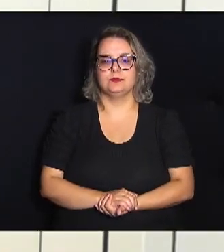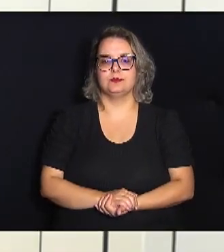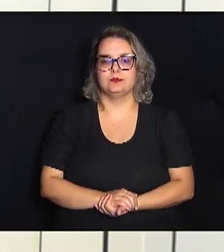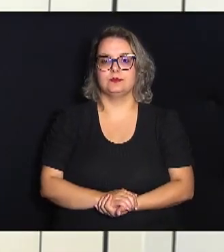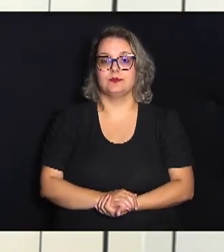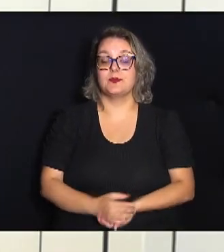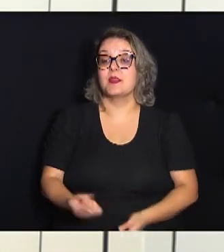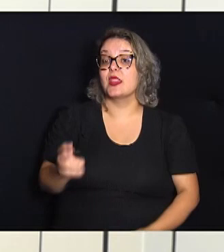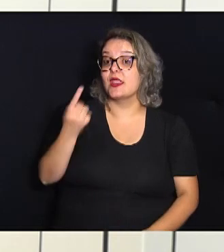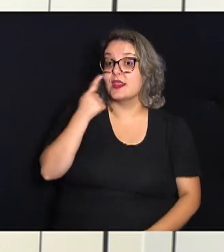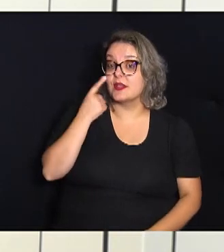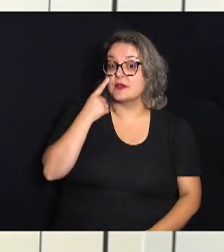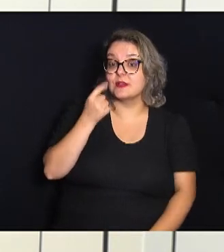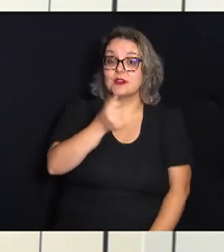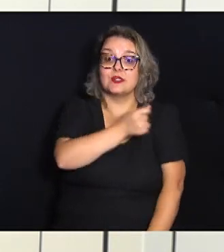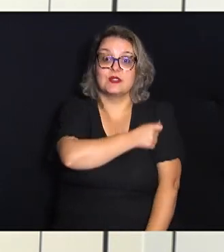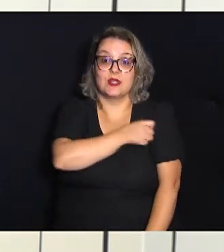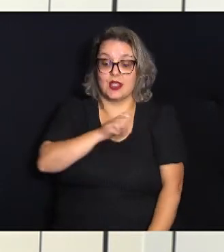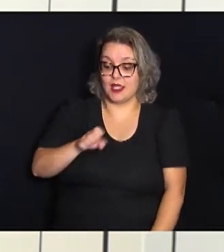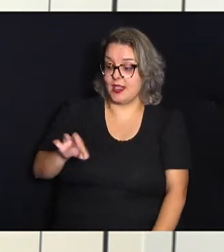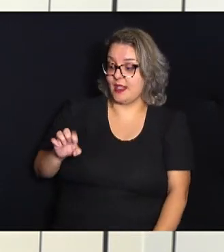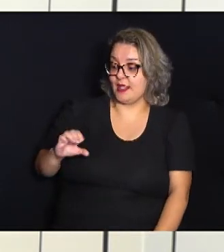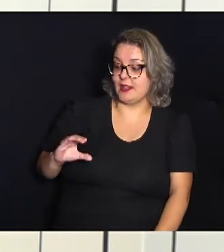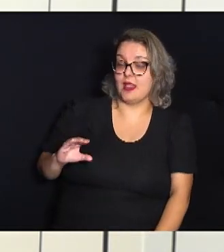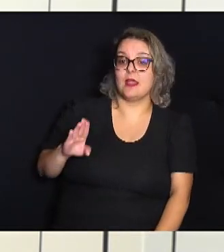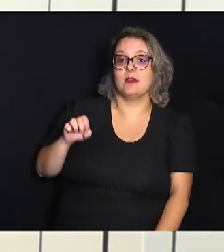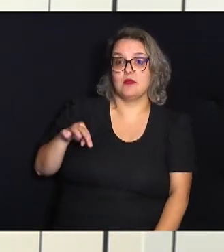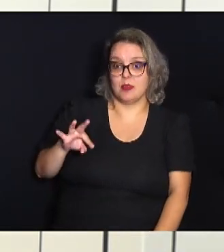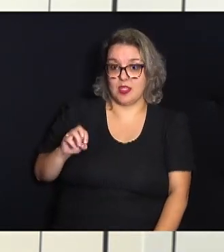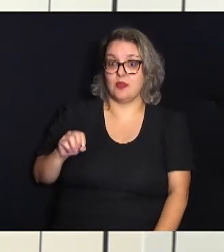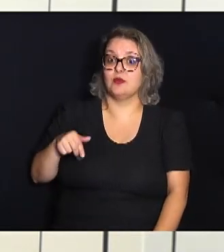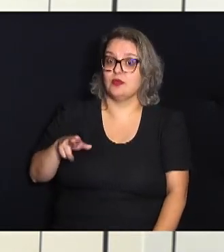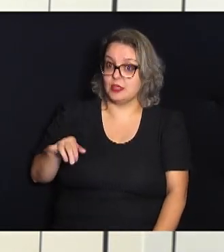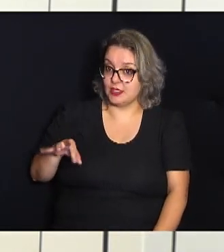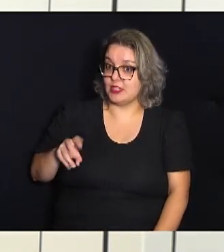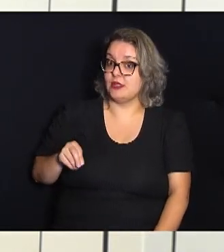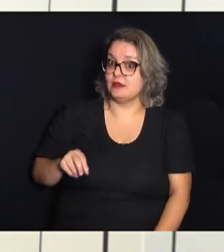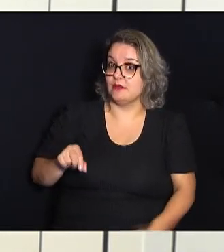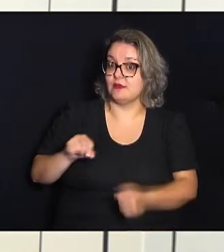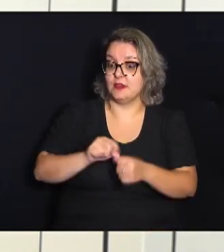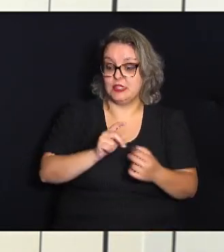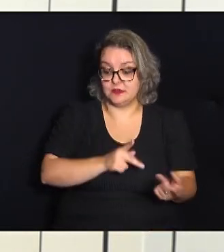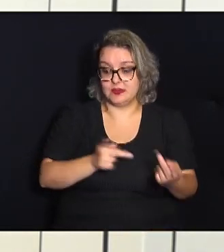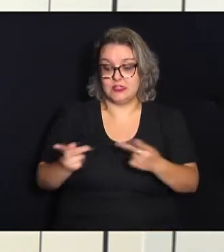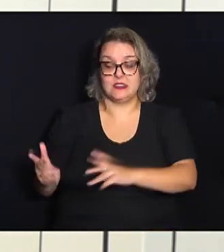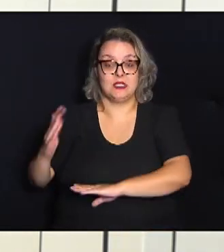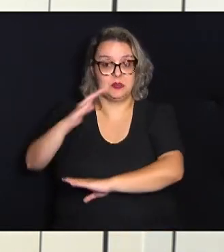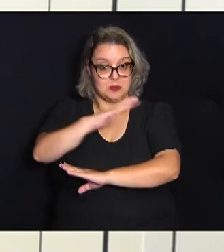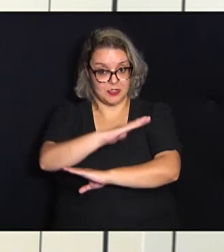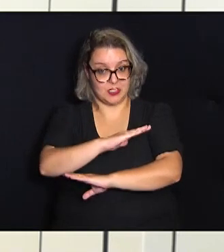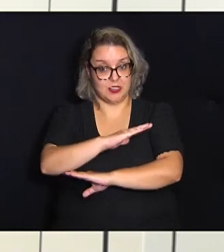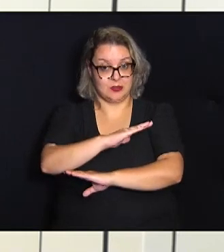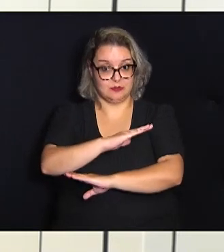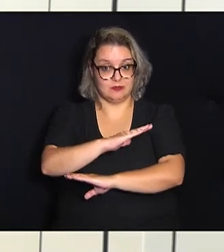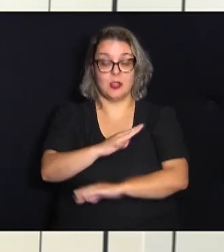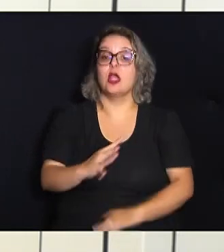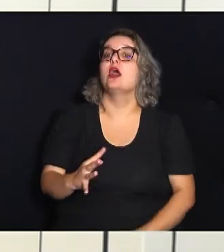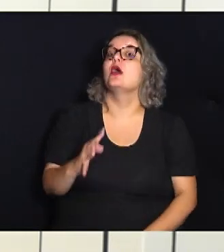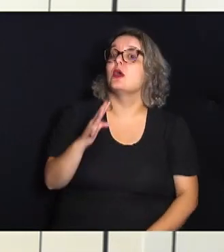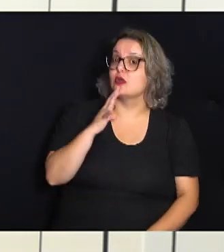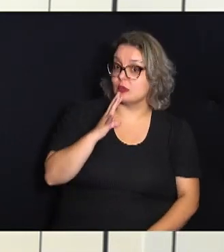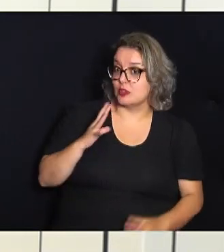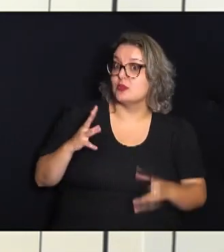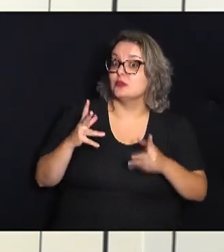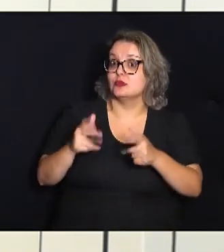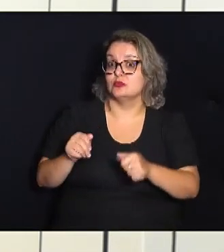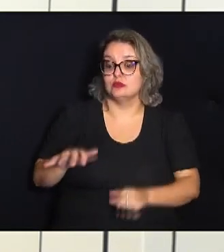E olha só, alunos da ETEC Bento Quirino fizeram uma visita à Câmara Municipal e conheceram todos